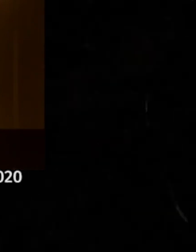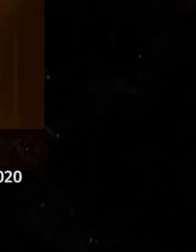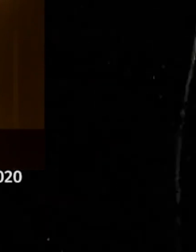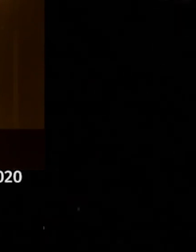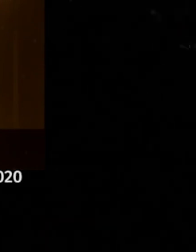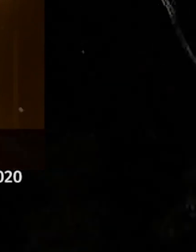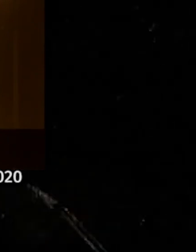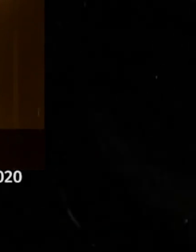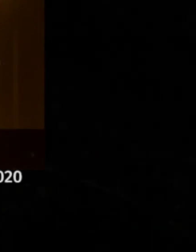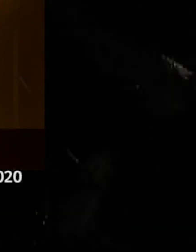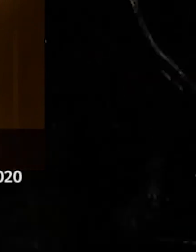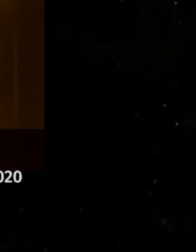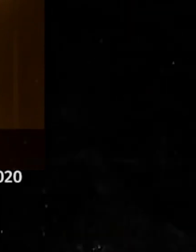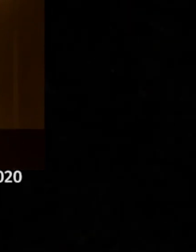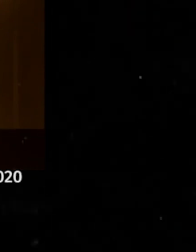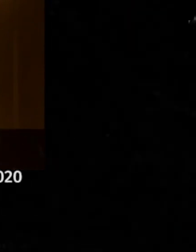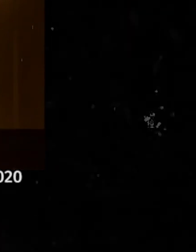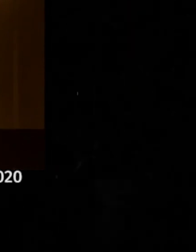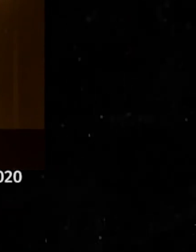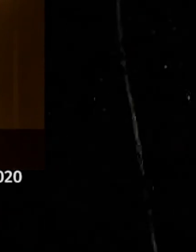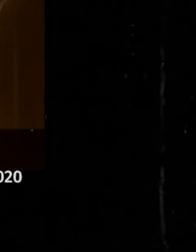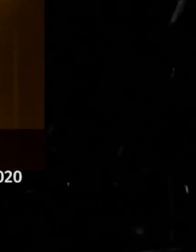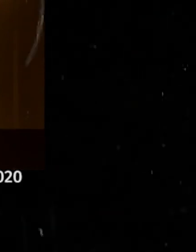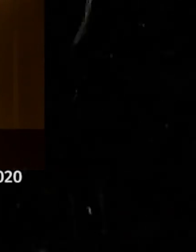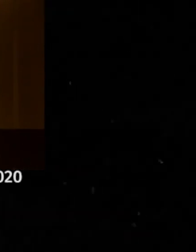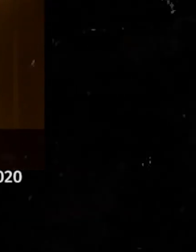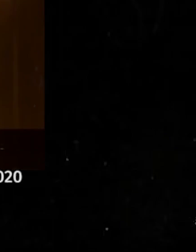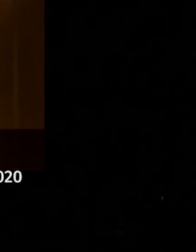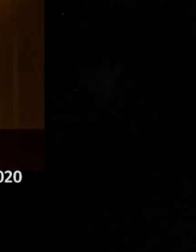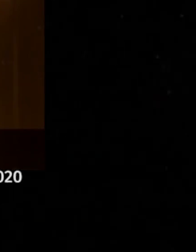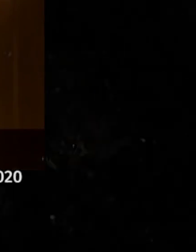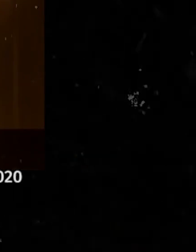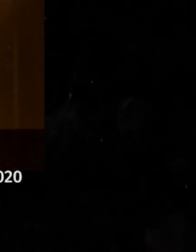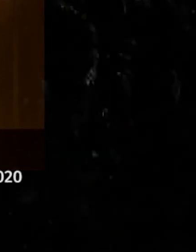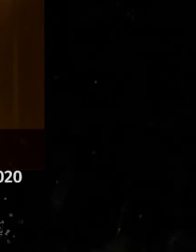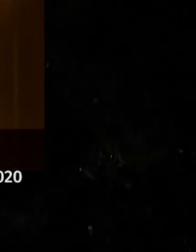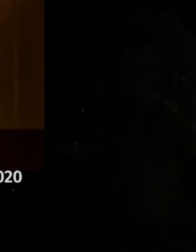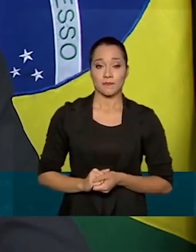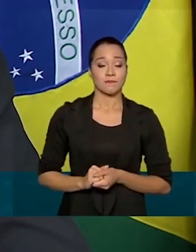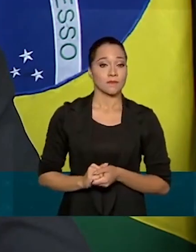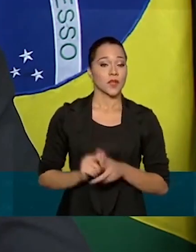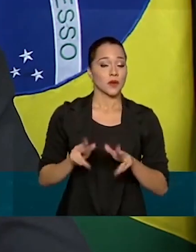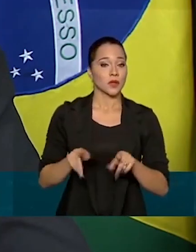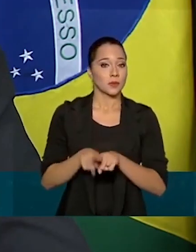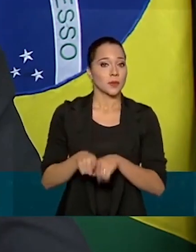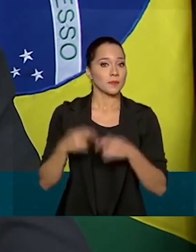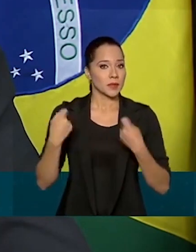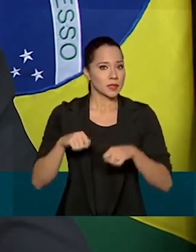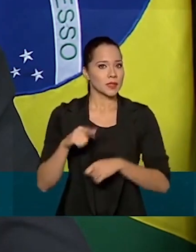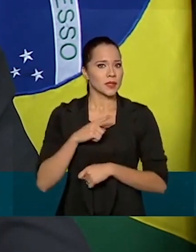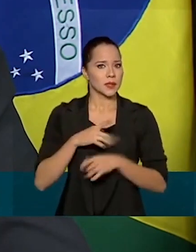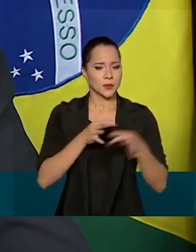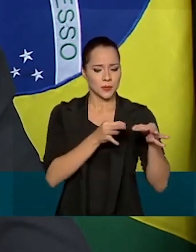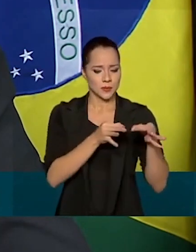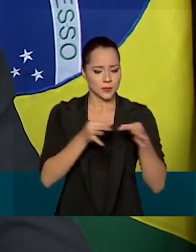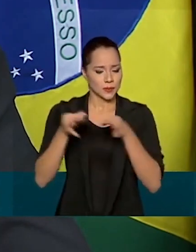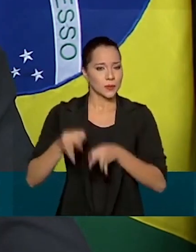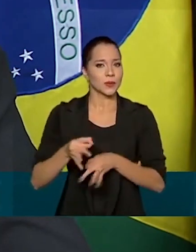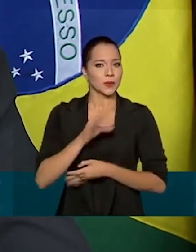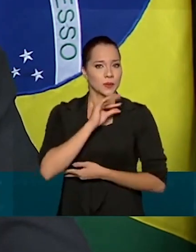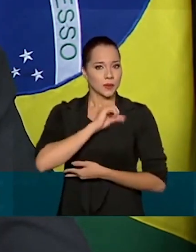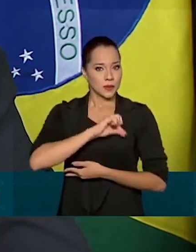mercado de carbono internacional. Infelizmente, fomos vencidos pelo protecionismo. É preciso haver justa